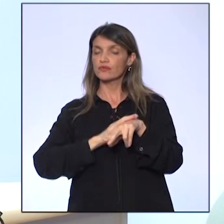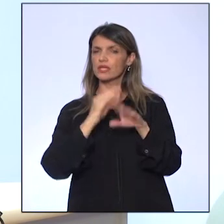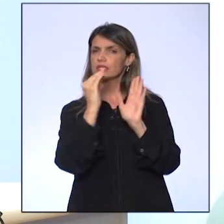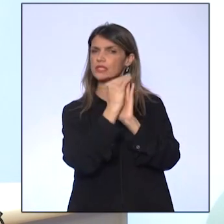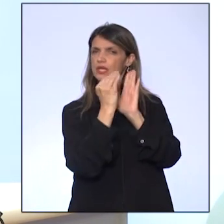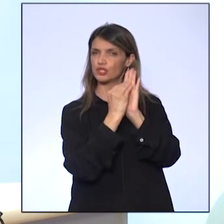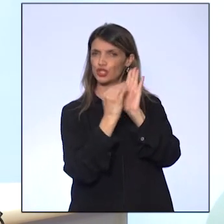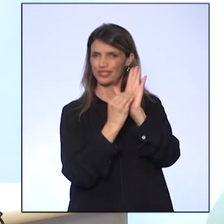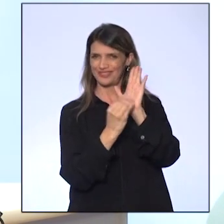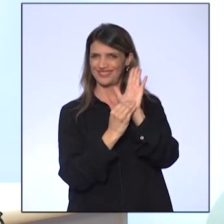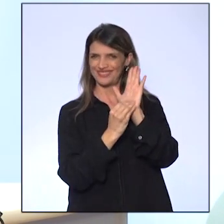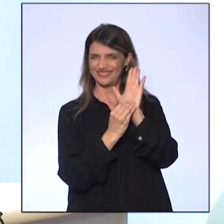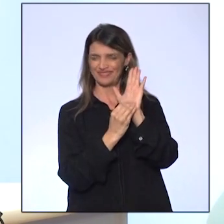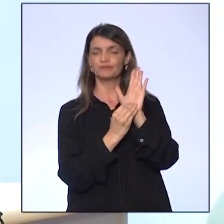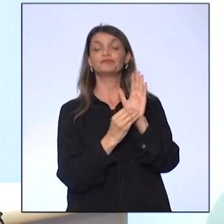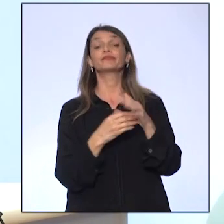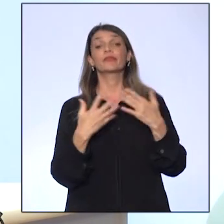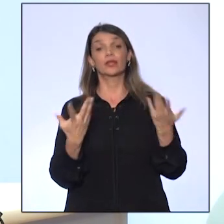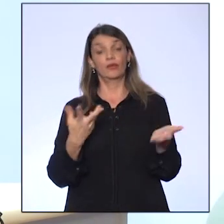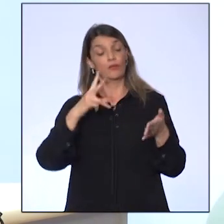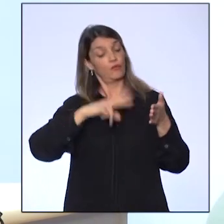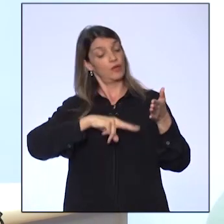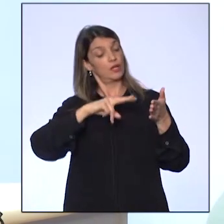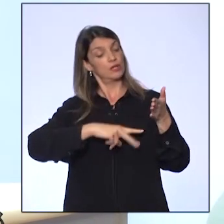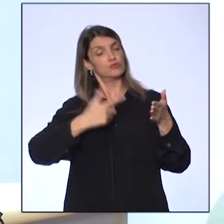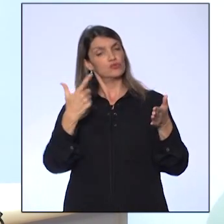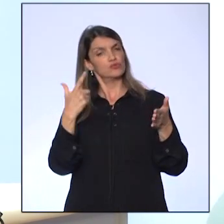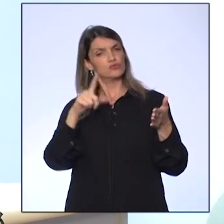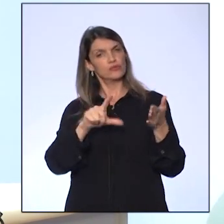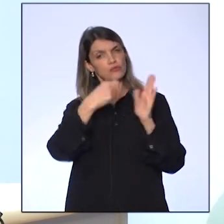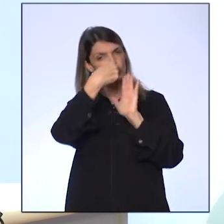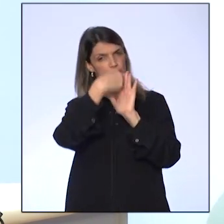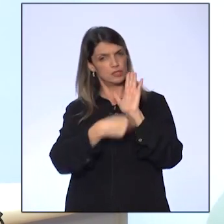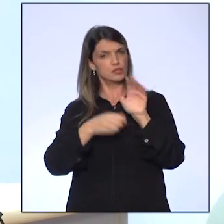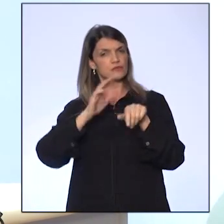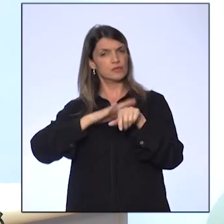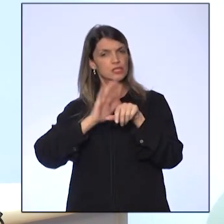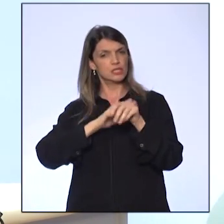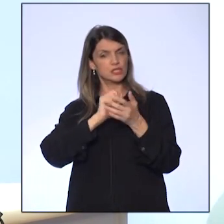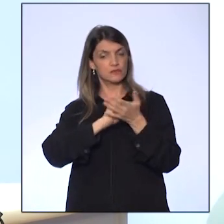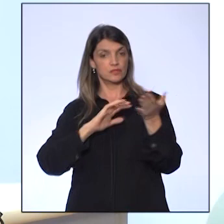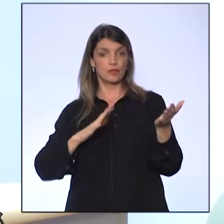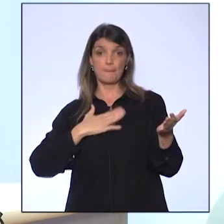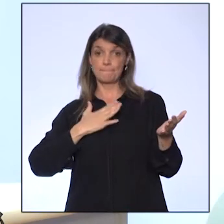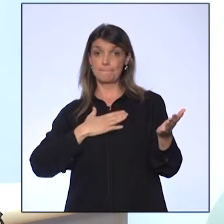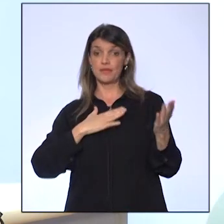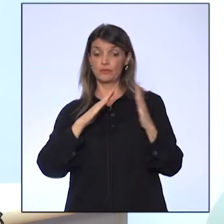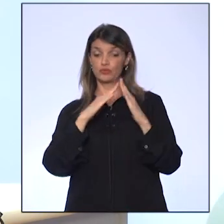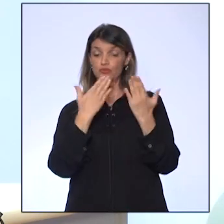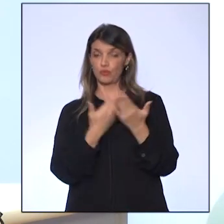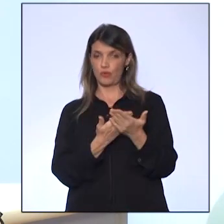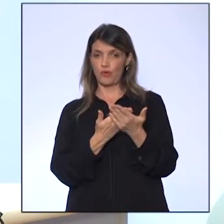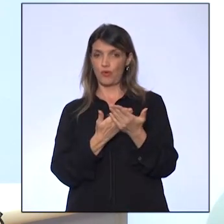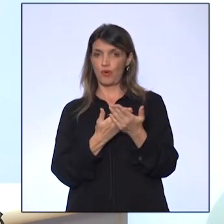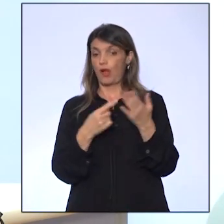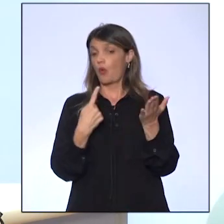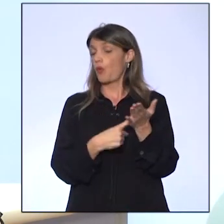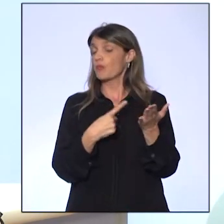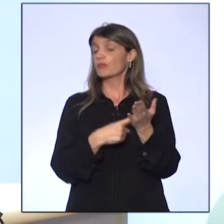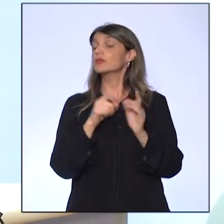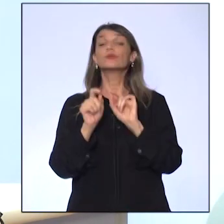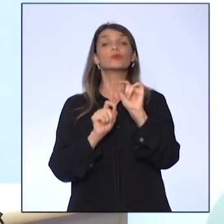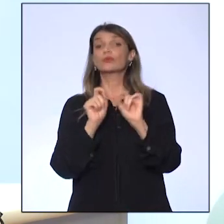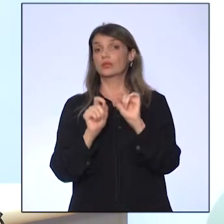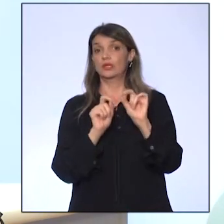irão ler novamente o texto, irão fazer essas atividades. Na minha escola, com os meus alunos, eu tenho um combinado. Quando